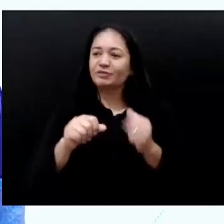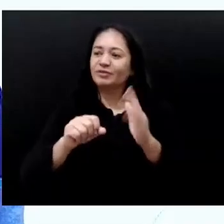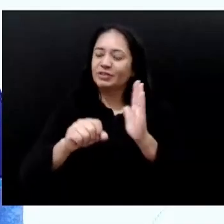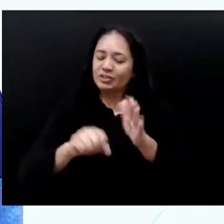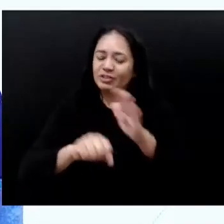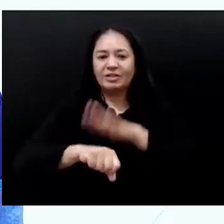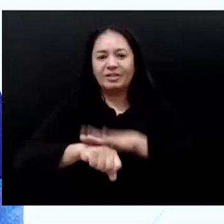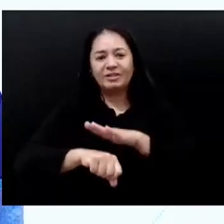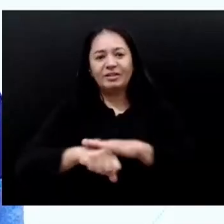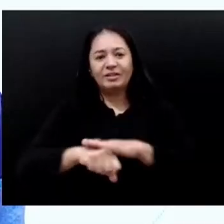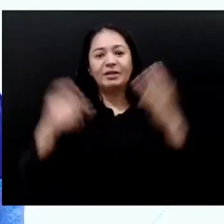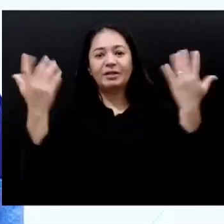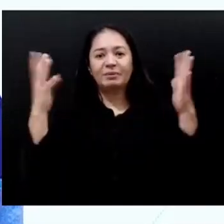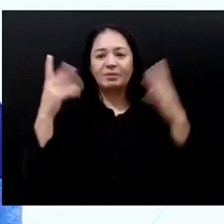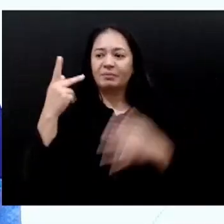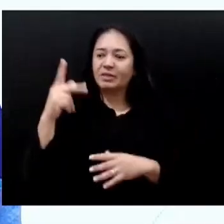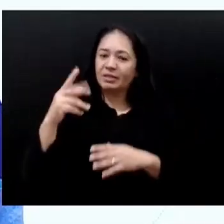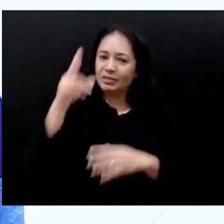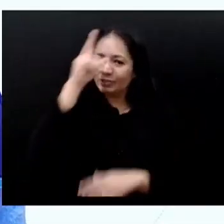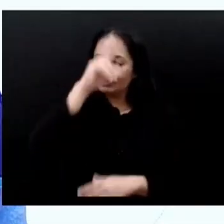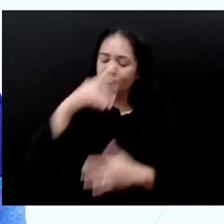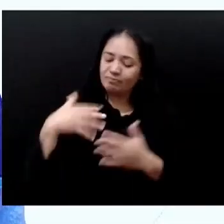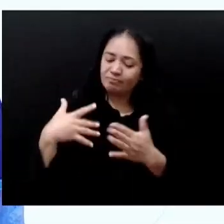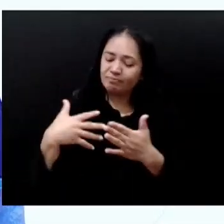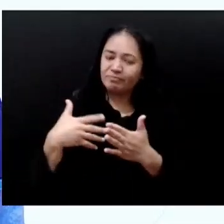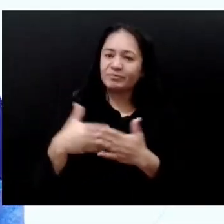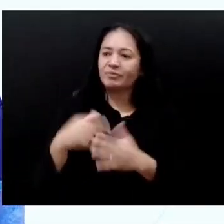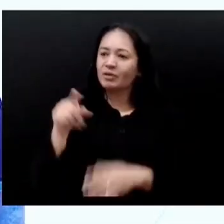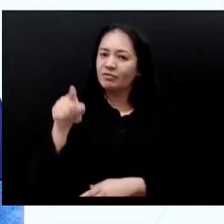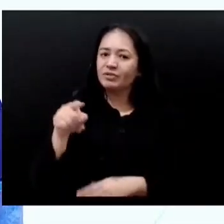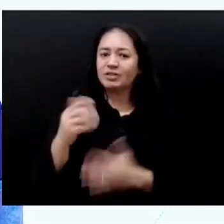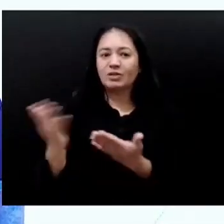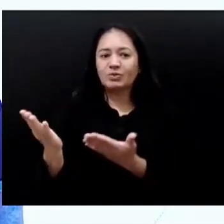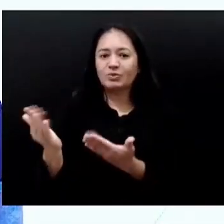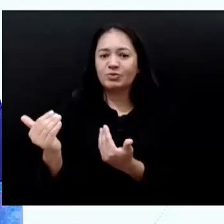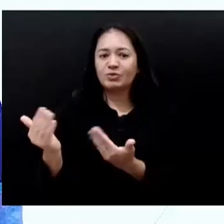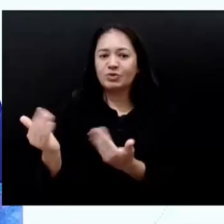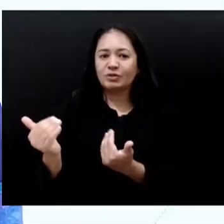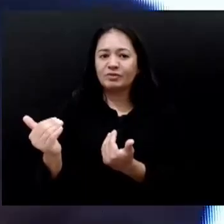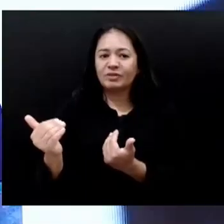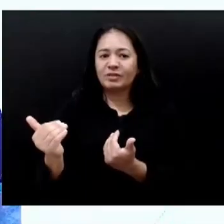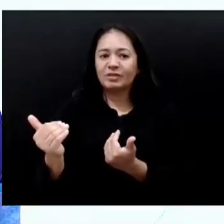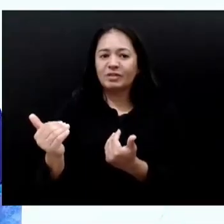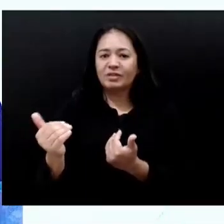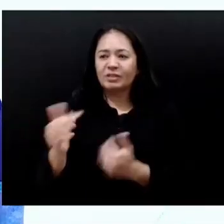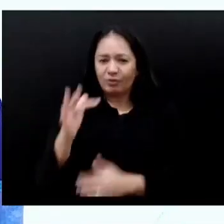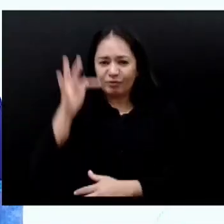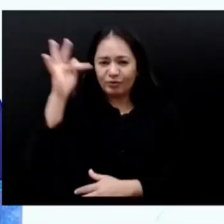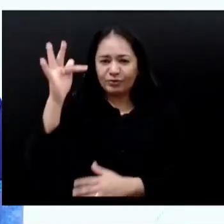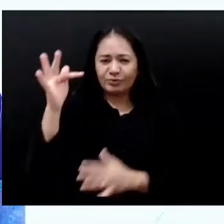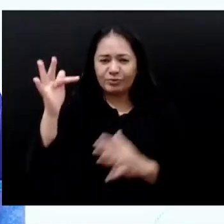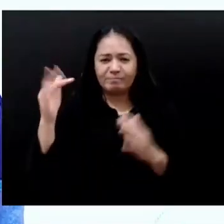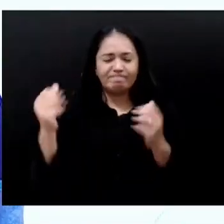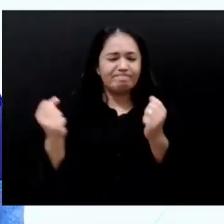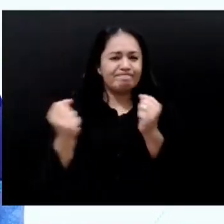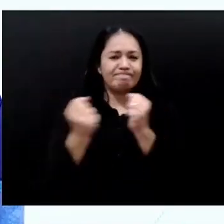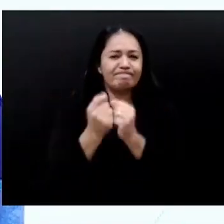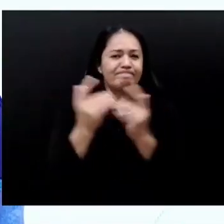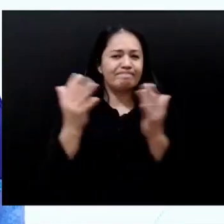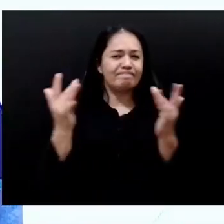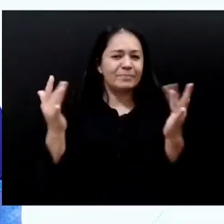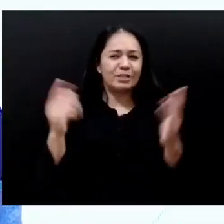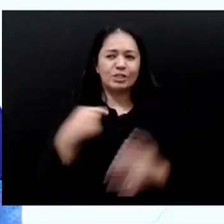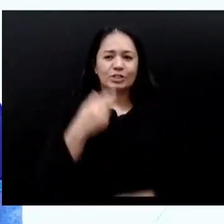sua trajetória, Igor. Você é um jovem que tem um futuro brilhante. A gente sabe, porque você é